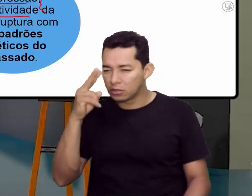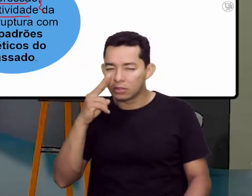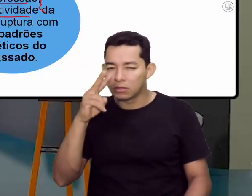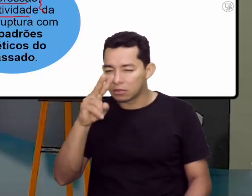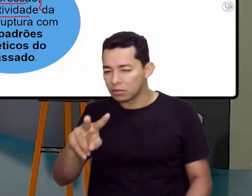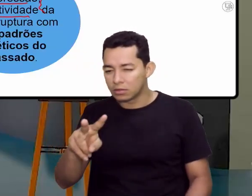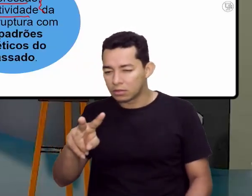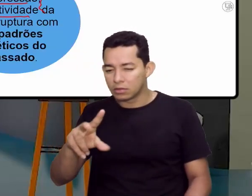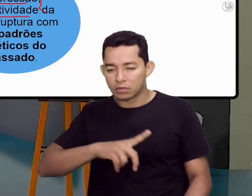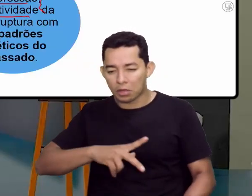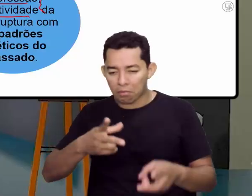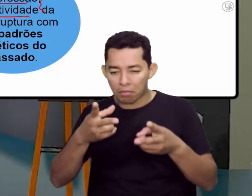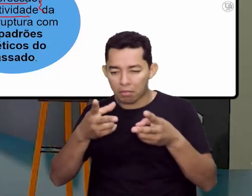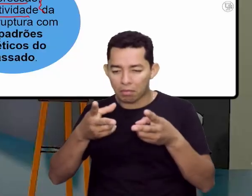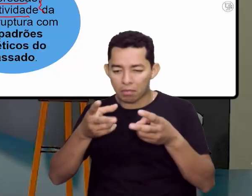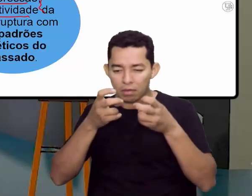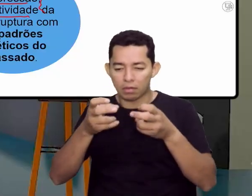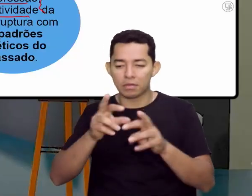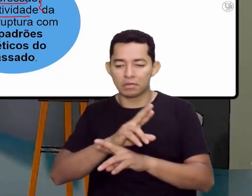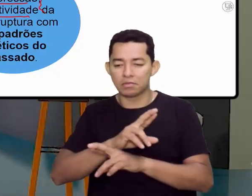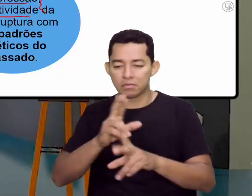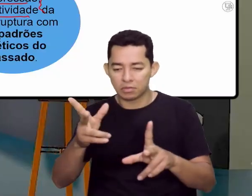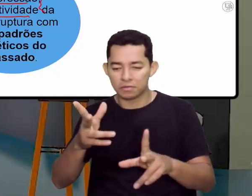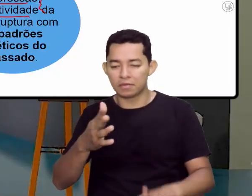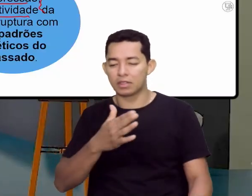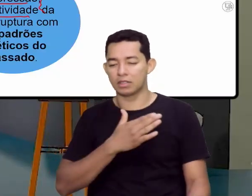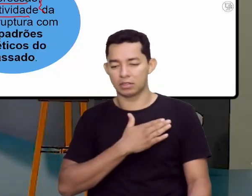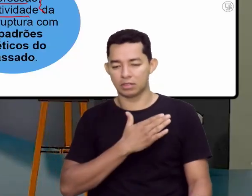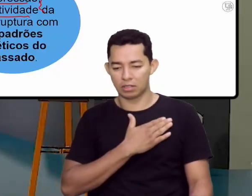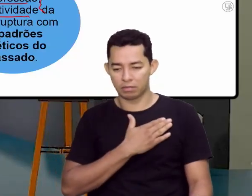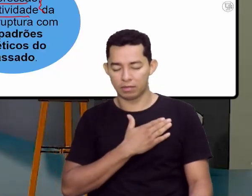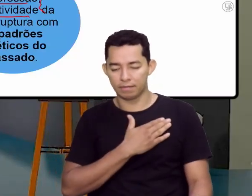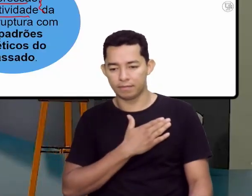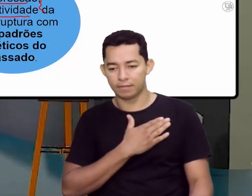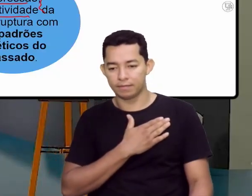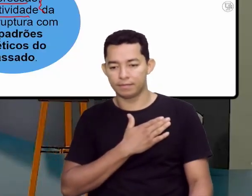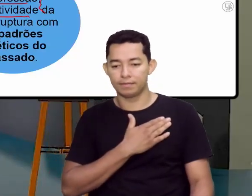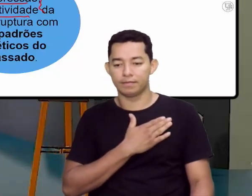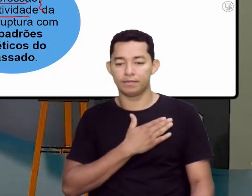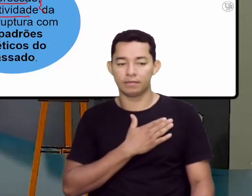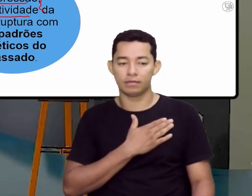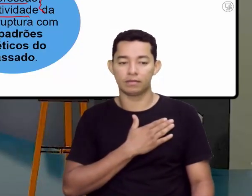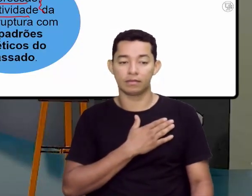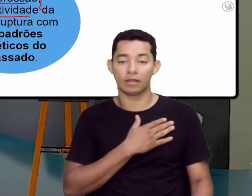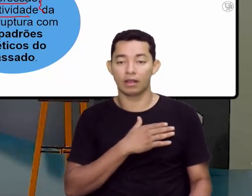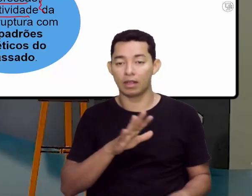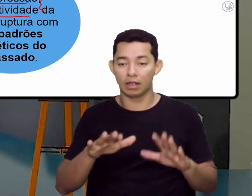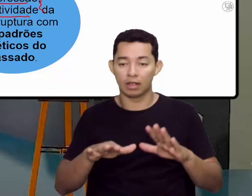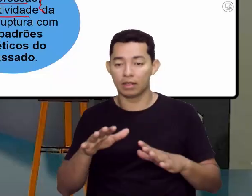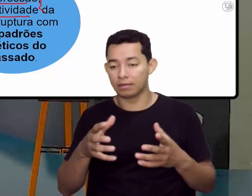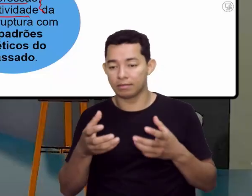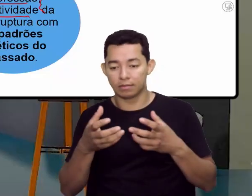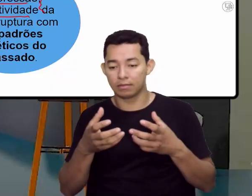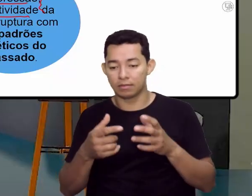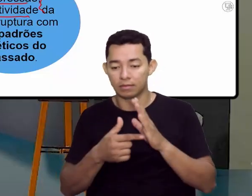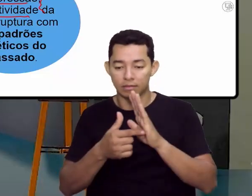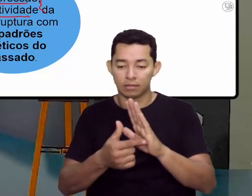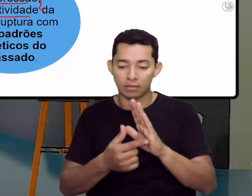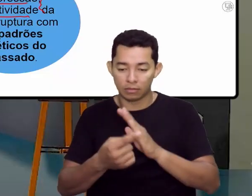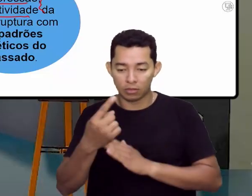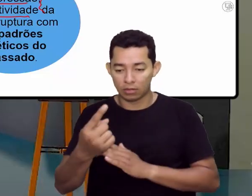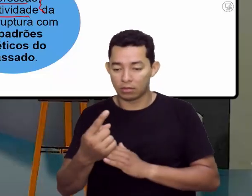que as pessoas têm uma visão totalmente diferente daquilo que você queria que elas entendessem,